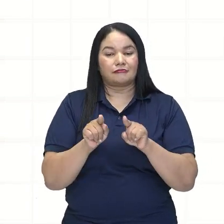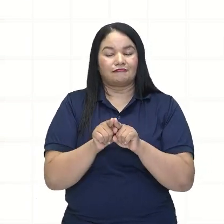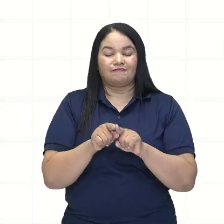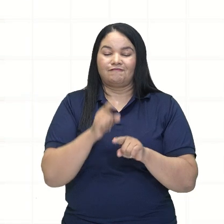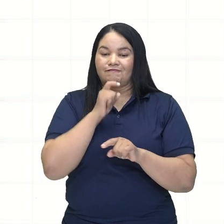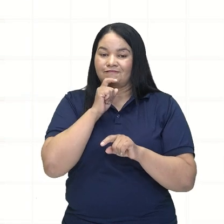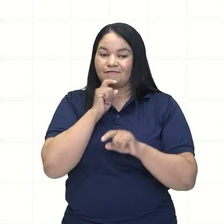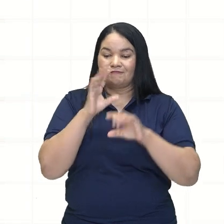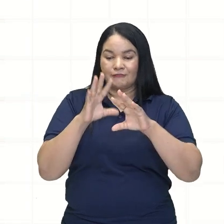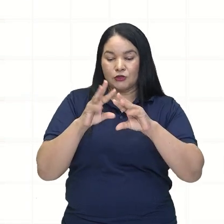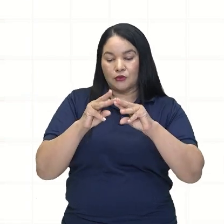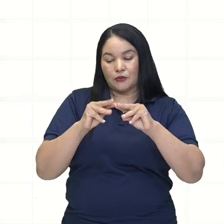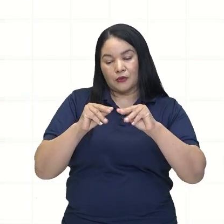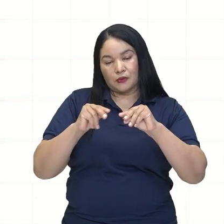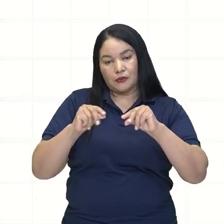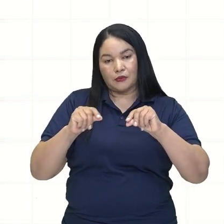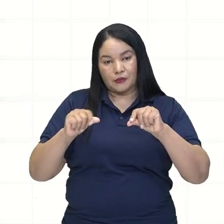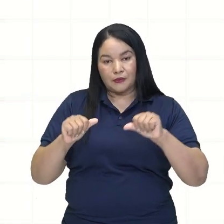vão também alimentar